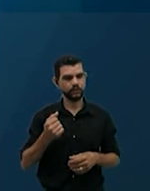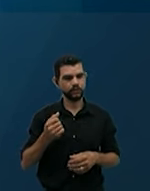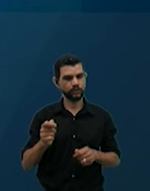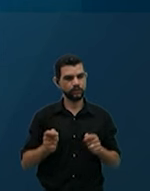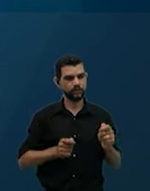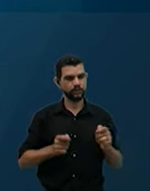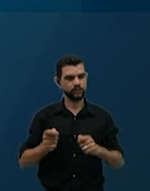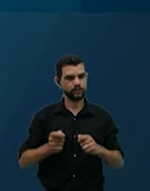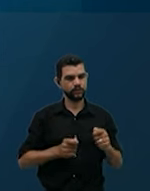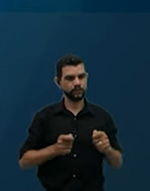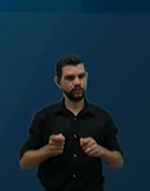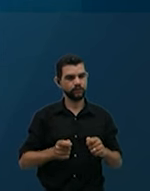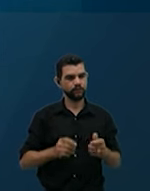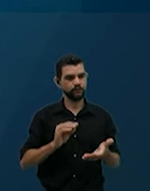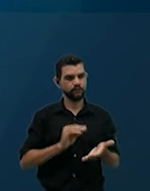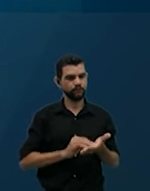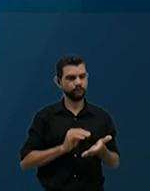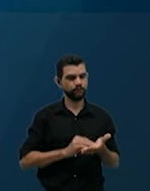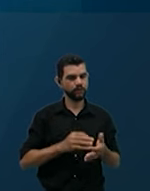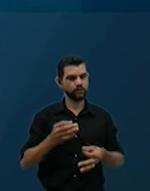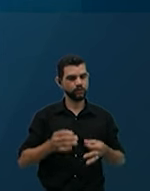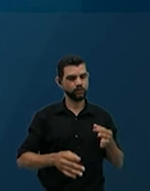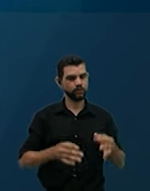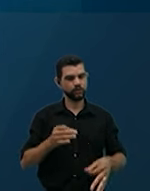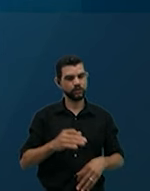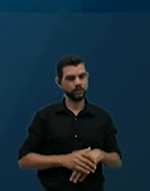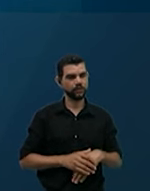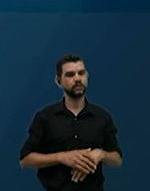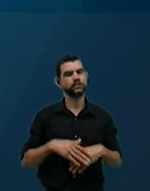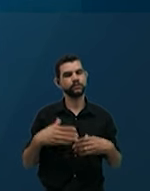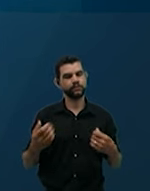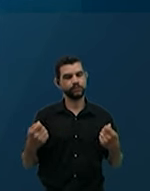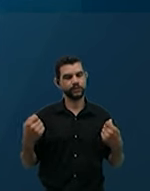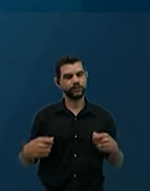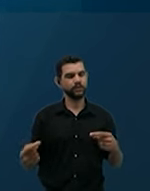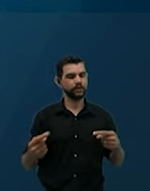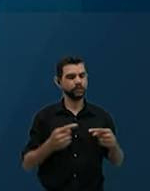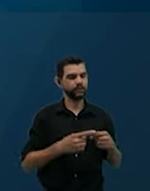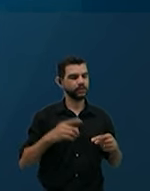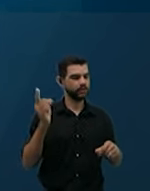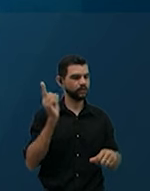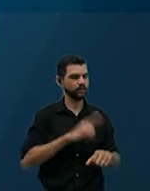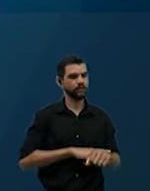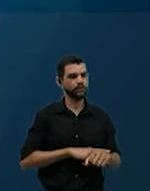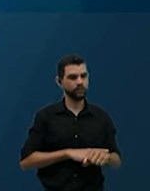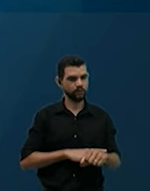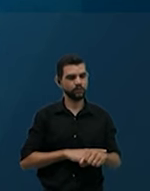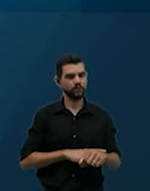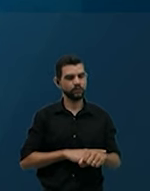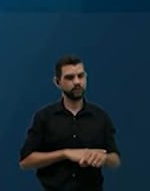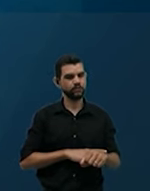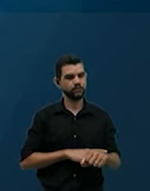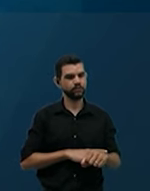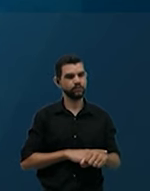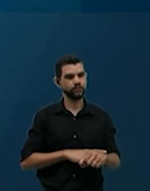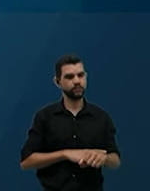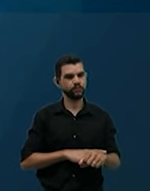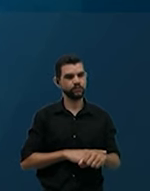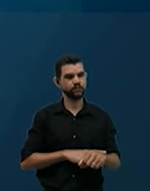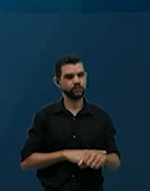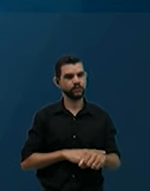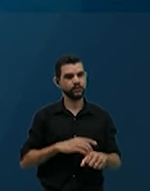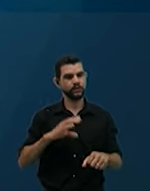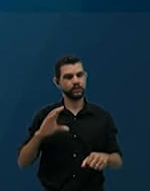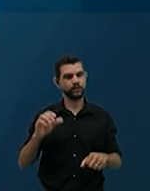relação às quais a aplicabilidade é imediata. Caso concreto, recurso especial